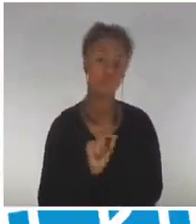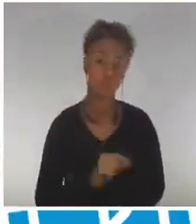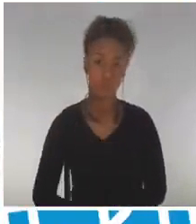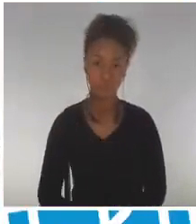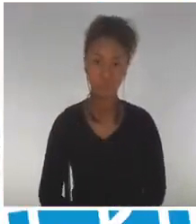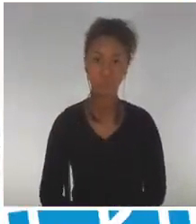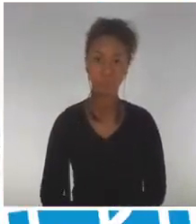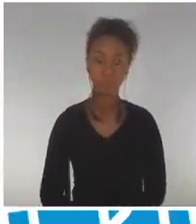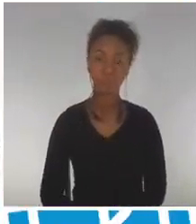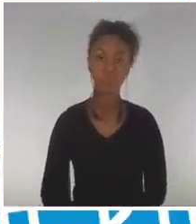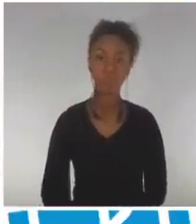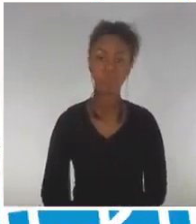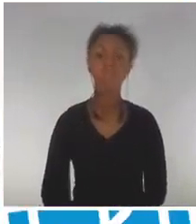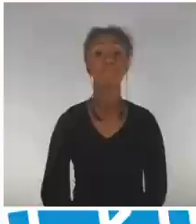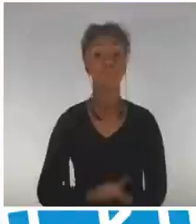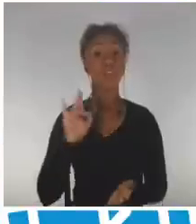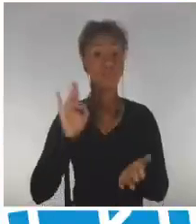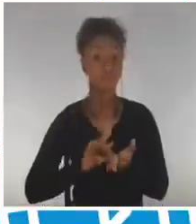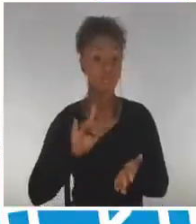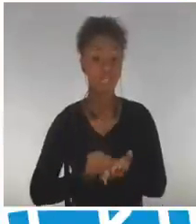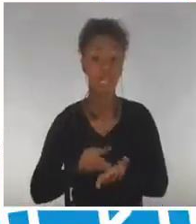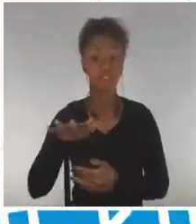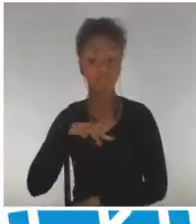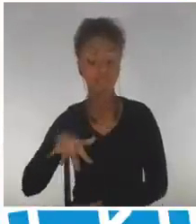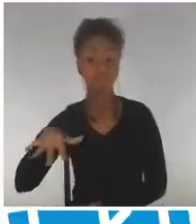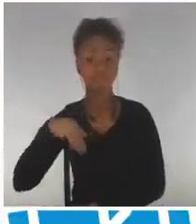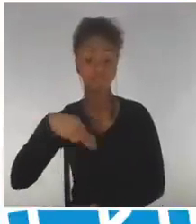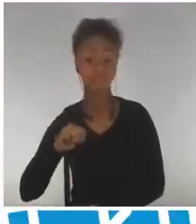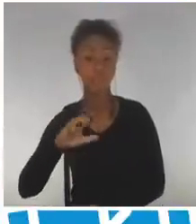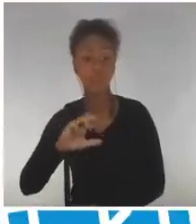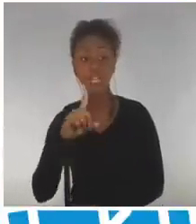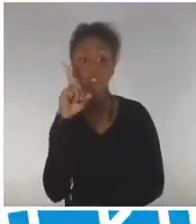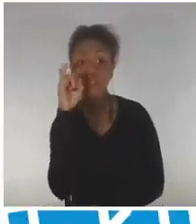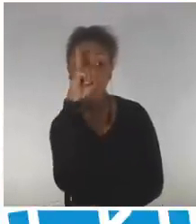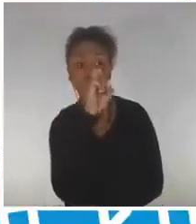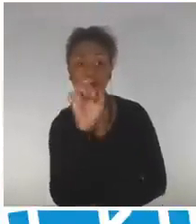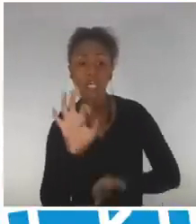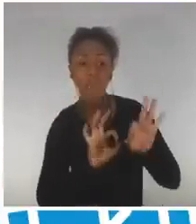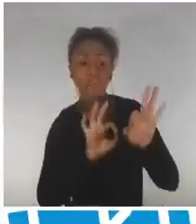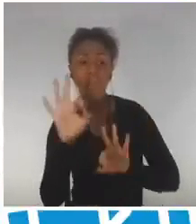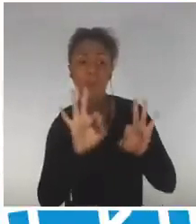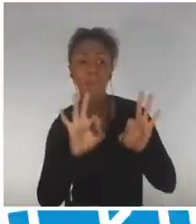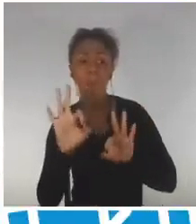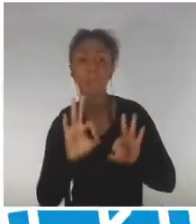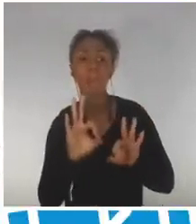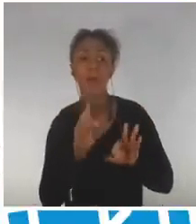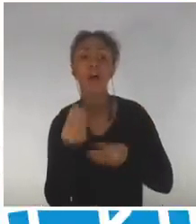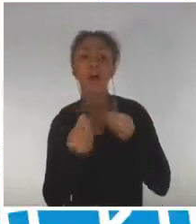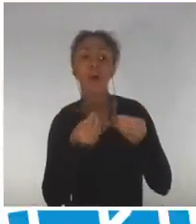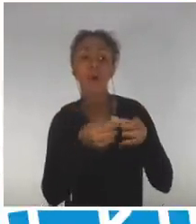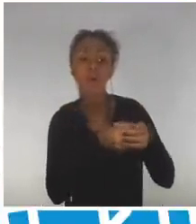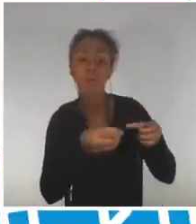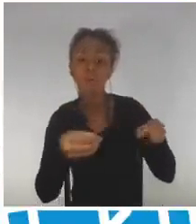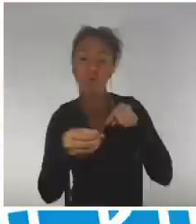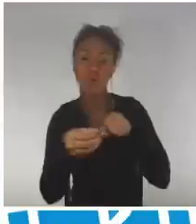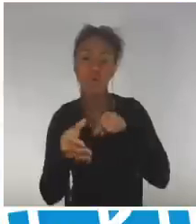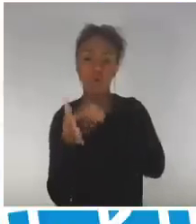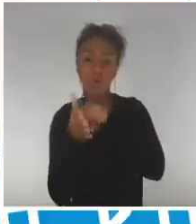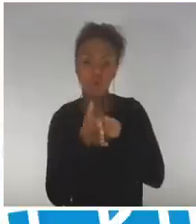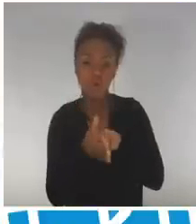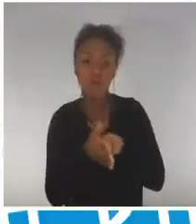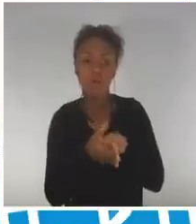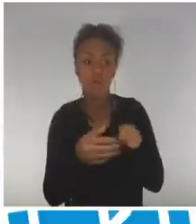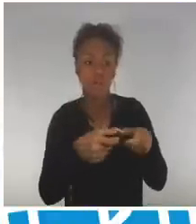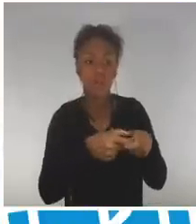alegar dificuldade para o desenho da amostra, e que, diante da dificuldade do desenho